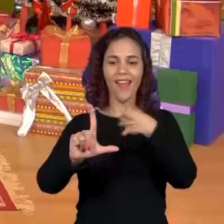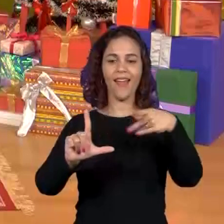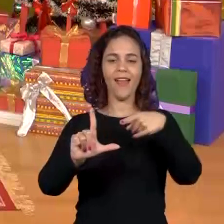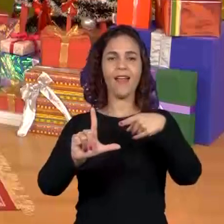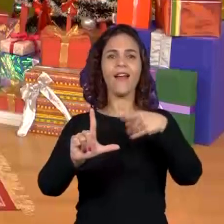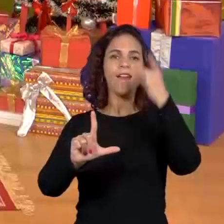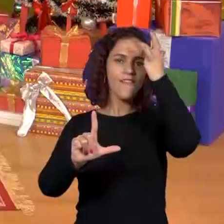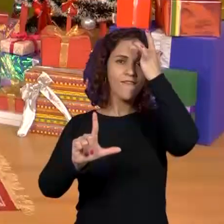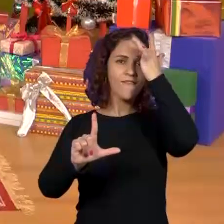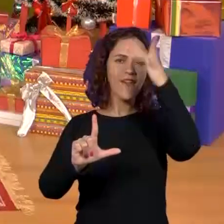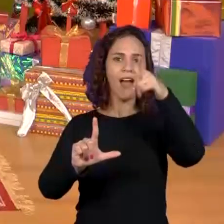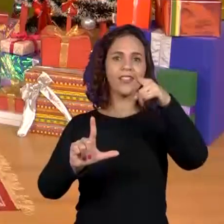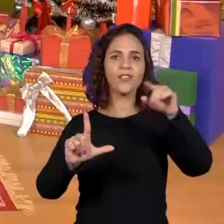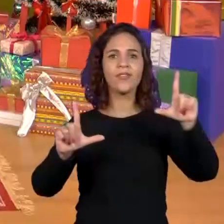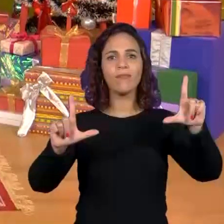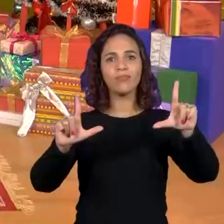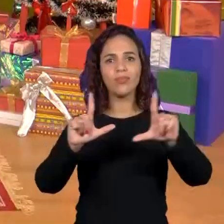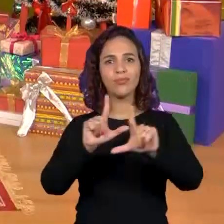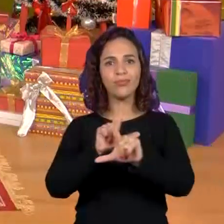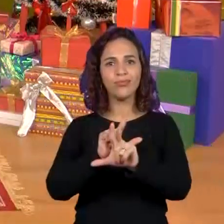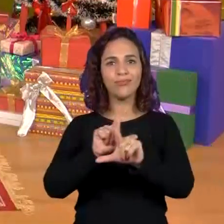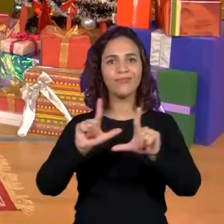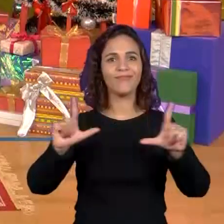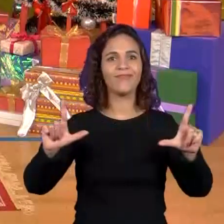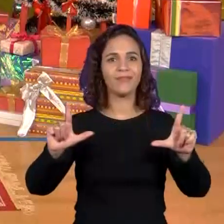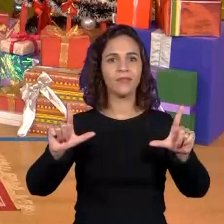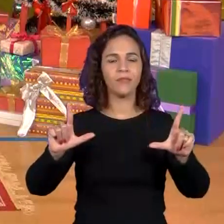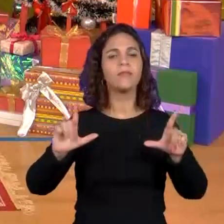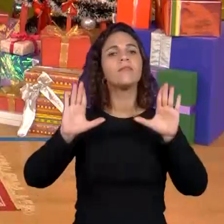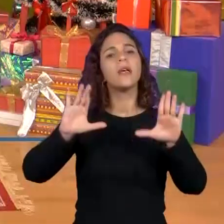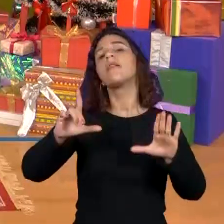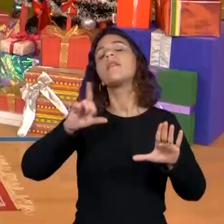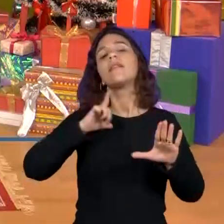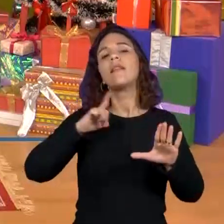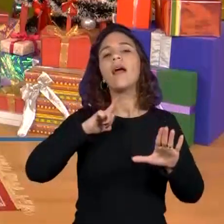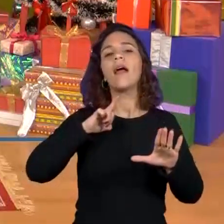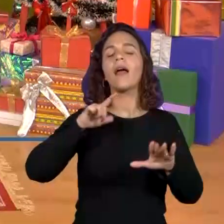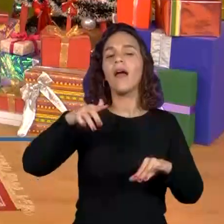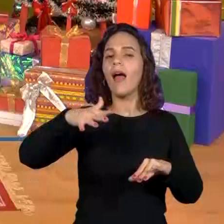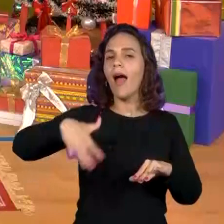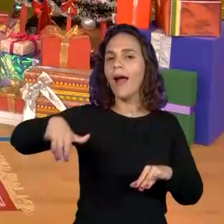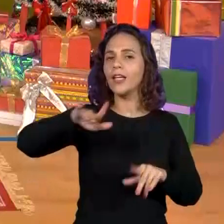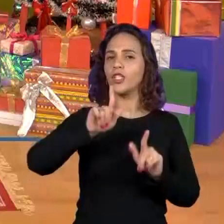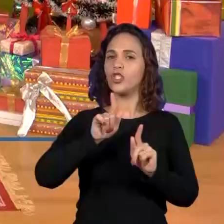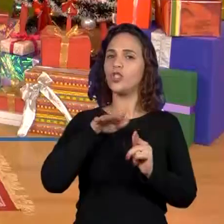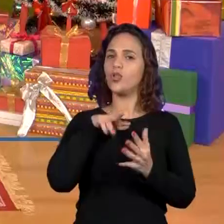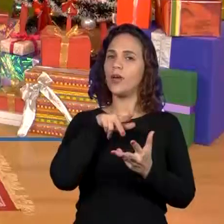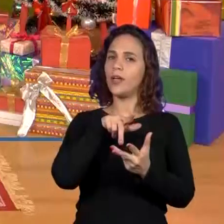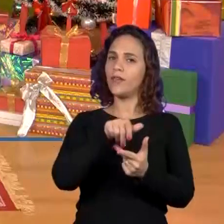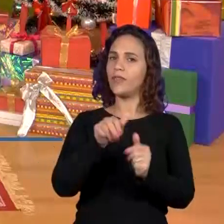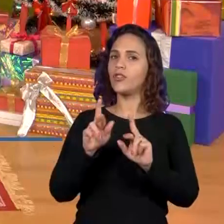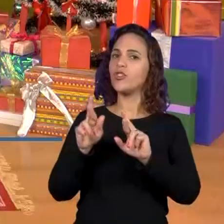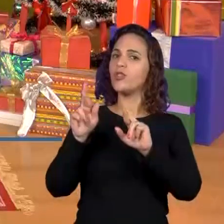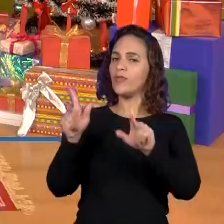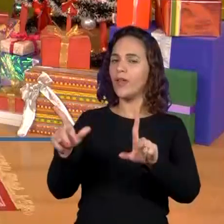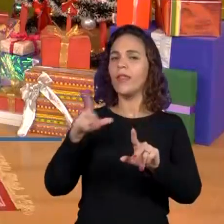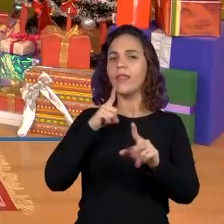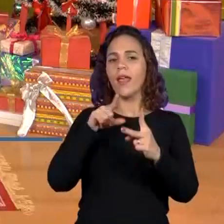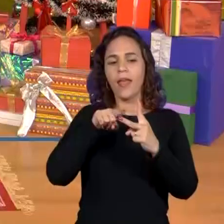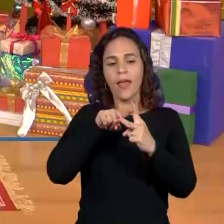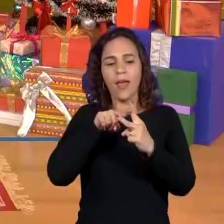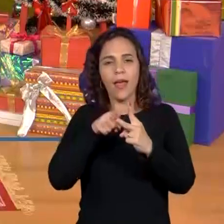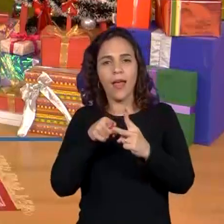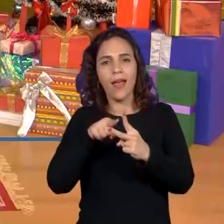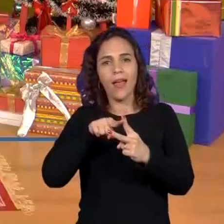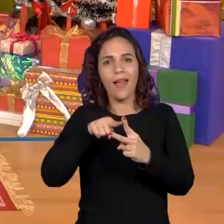os nossos estudantes, tudo bem? Certo. Mas existem as escalas geográficas, que são escalas medidas por ângulos, que eles já